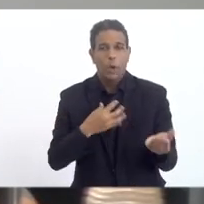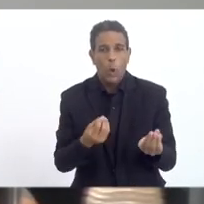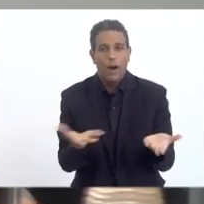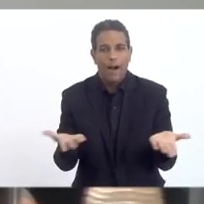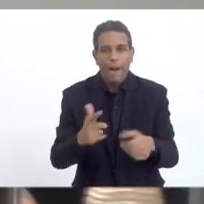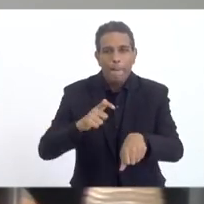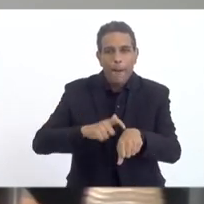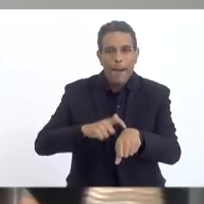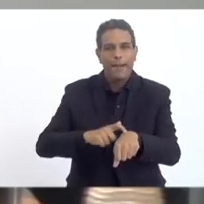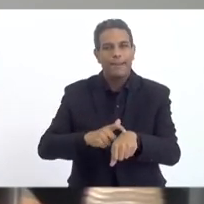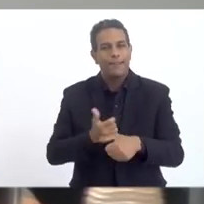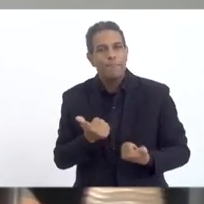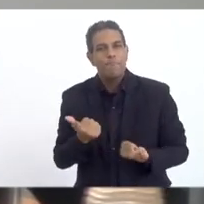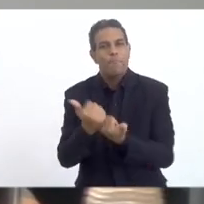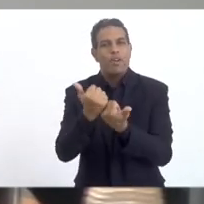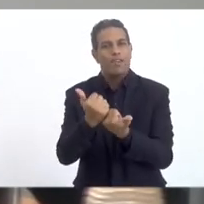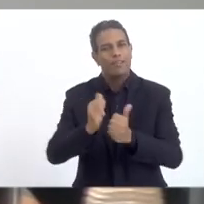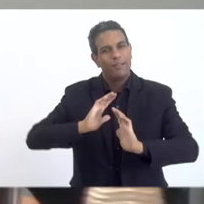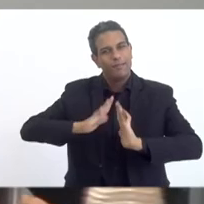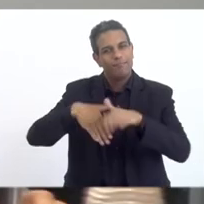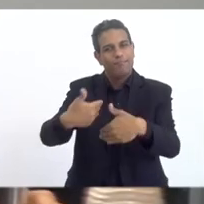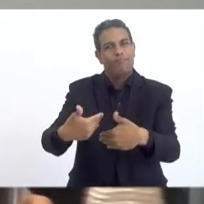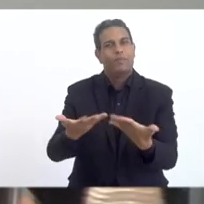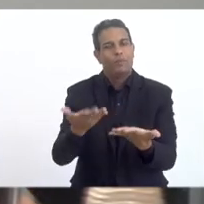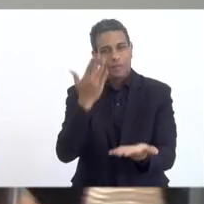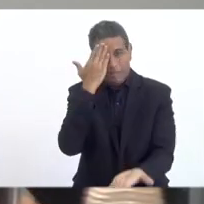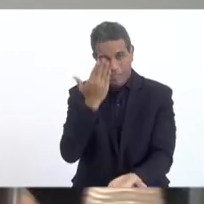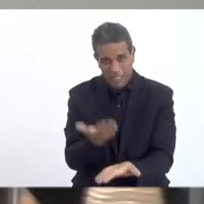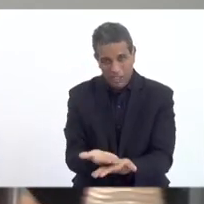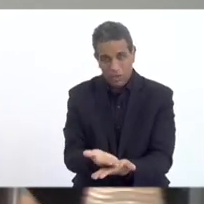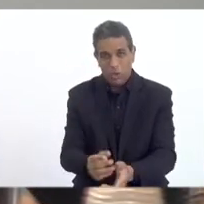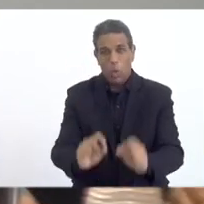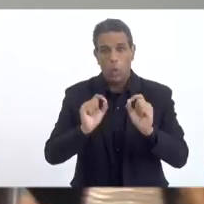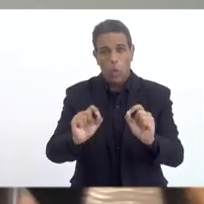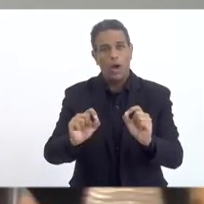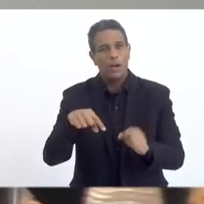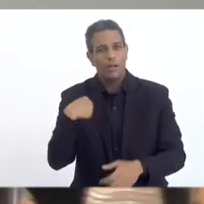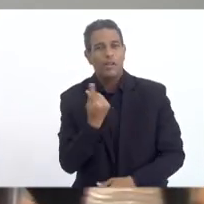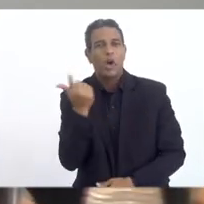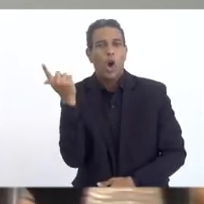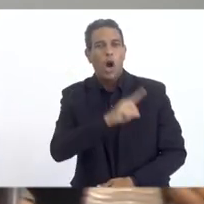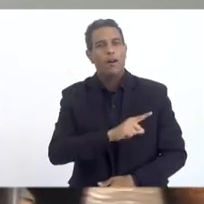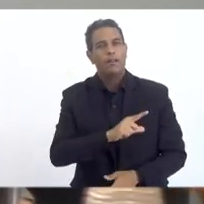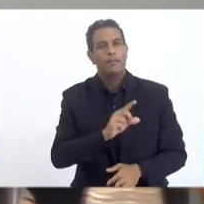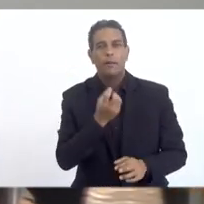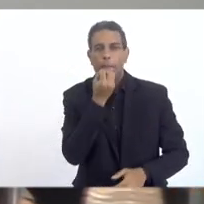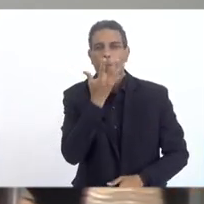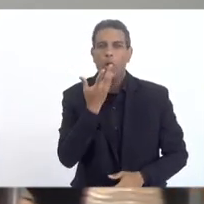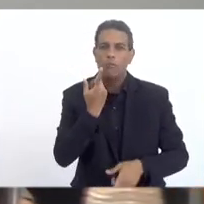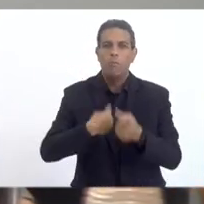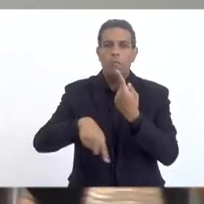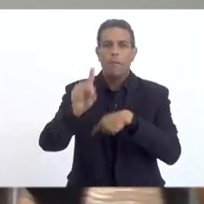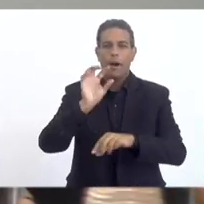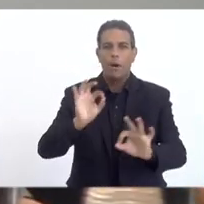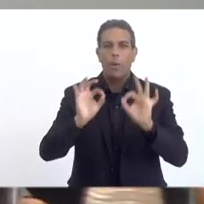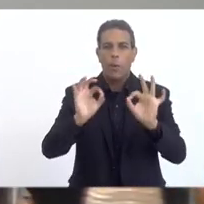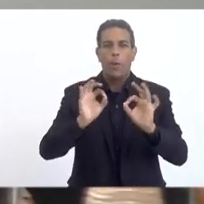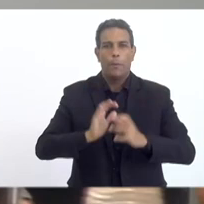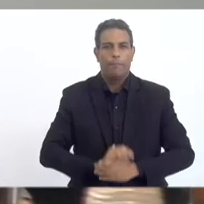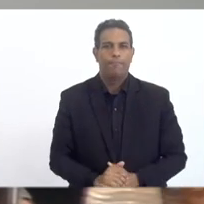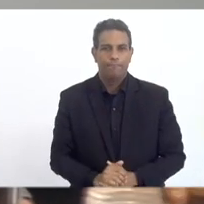nos apoiando aí e acredito que a gente vai conseguir bons termos aqui. Tá bom?